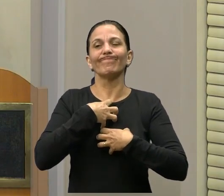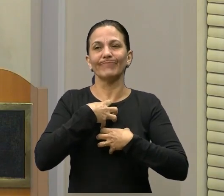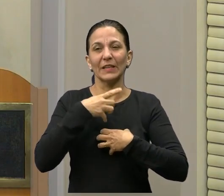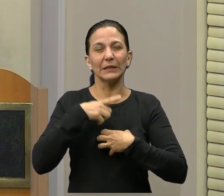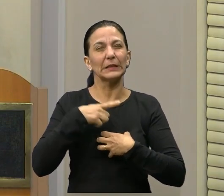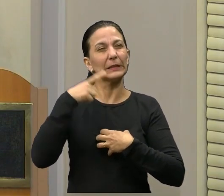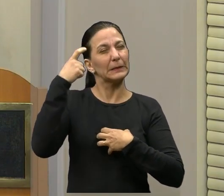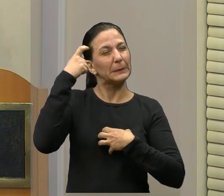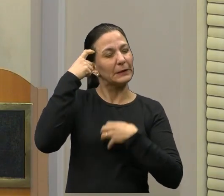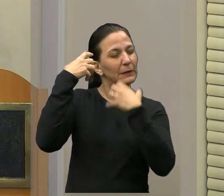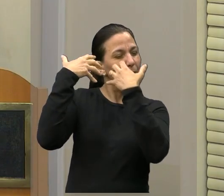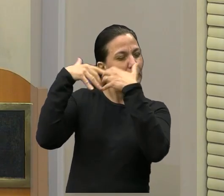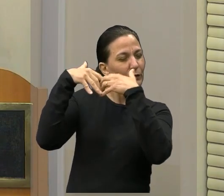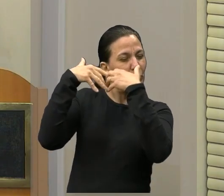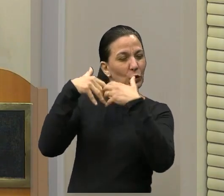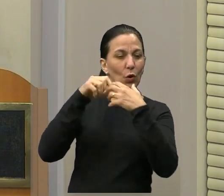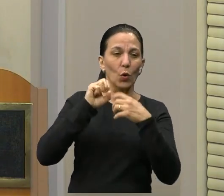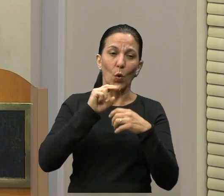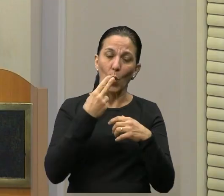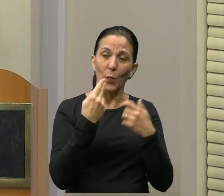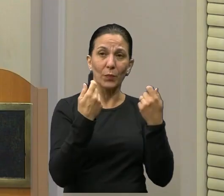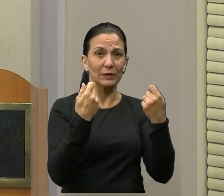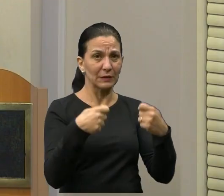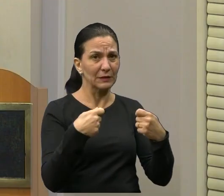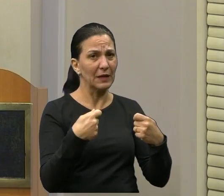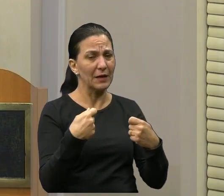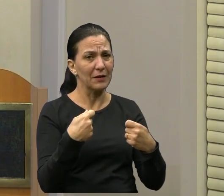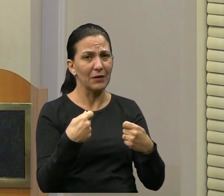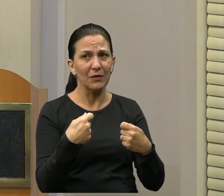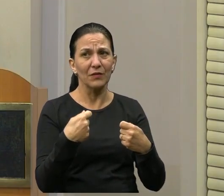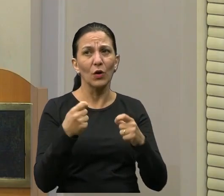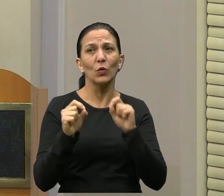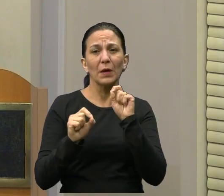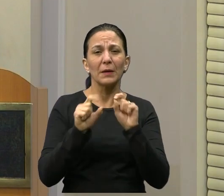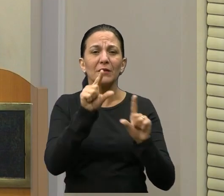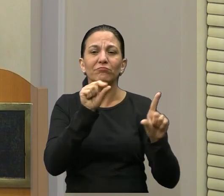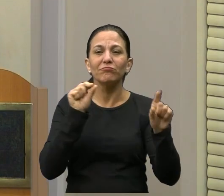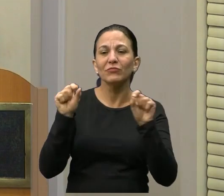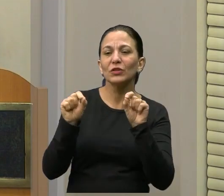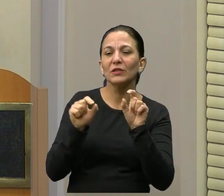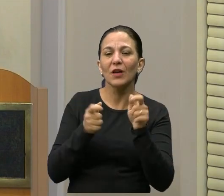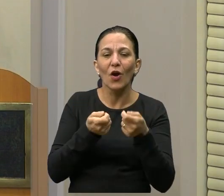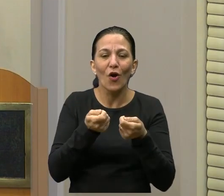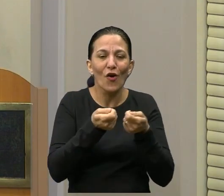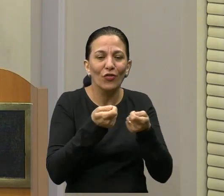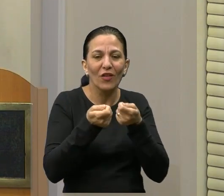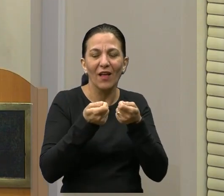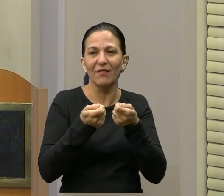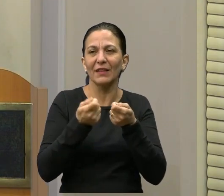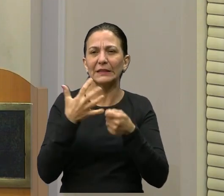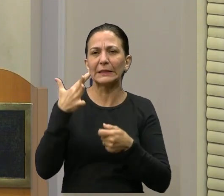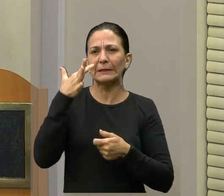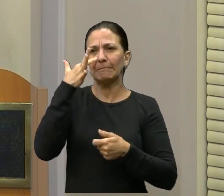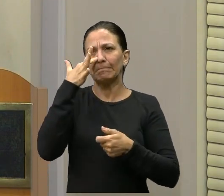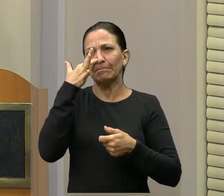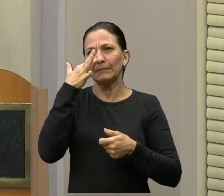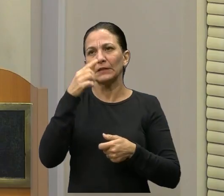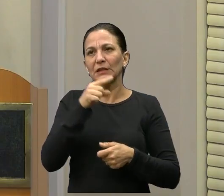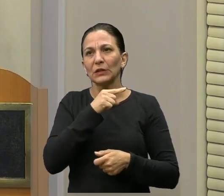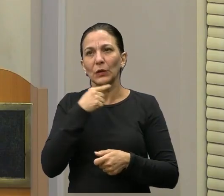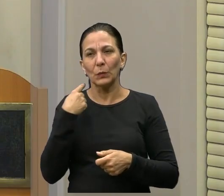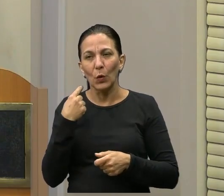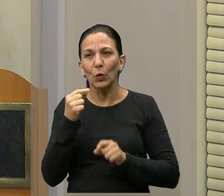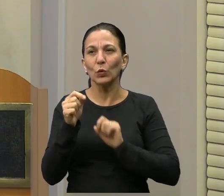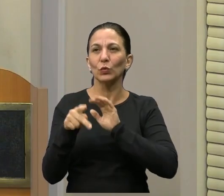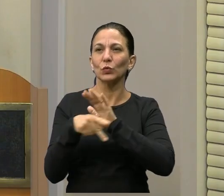invoca reflexão ou deveria invocar, mas essa reflexão não pode ser seletiva, coordenada. A mesma indignação gerada com a morte de